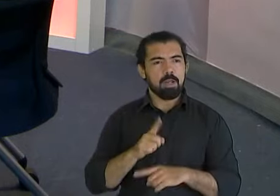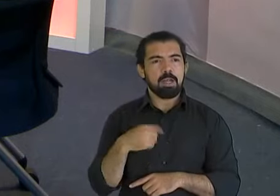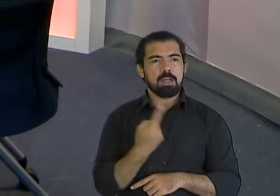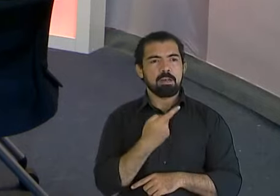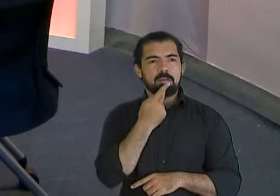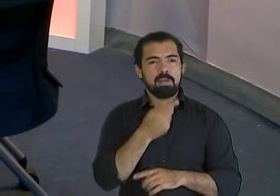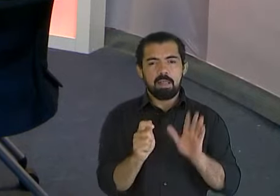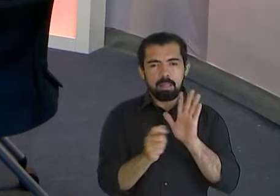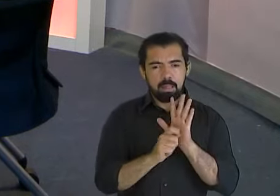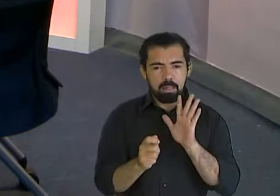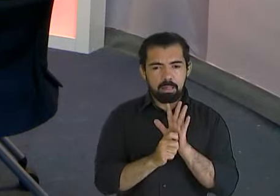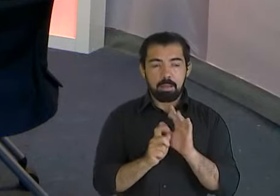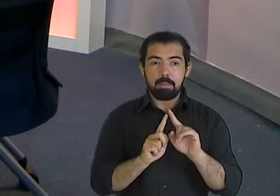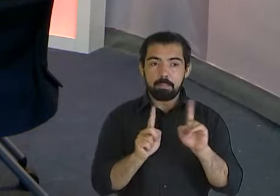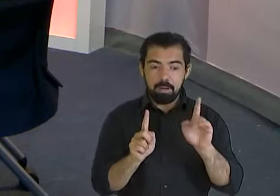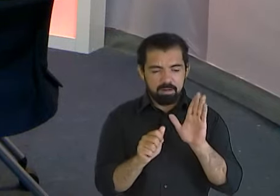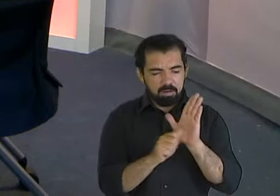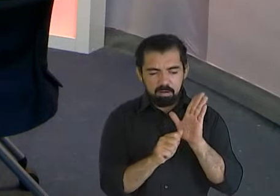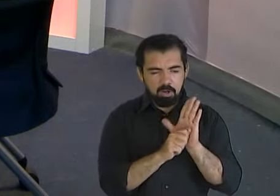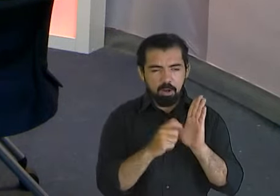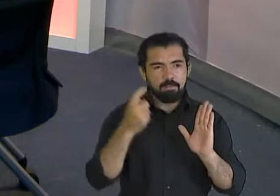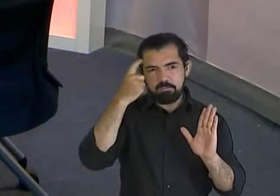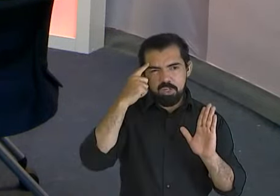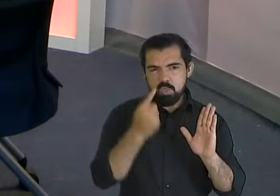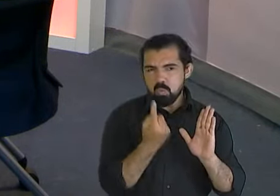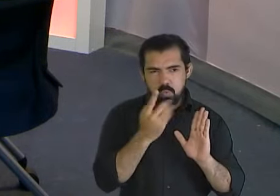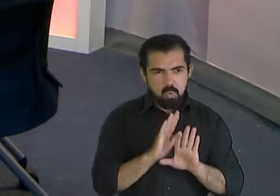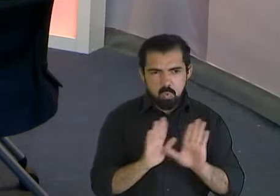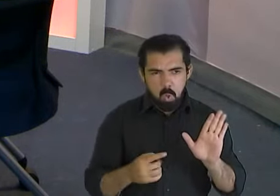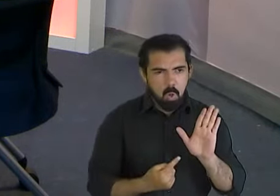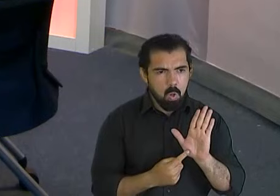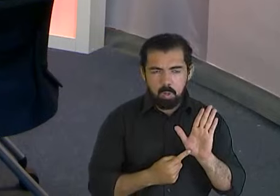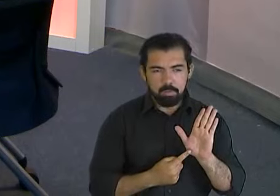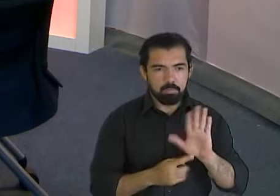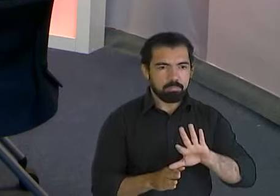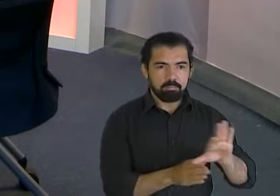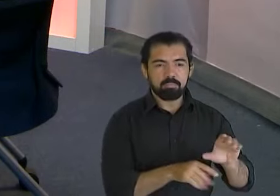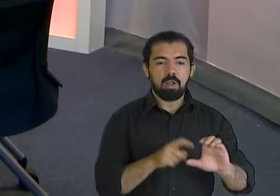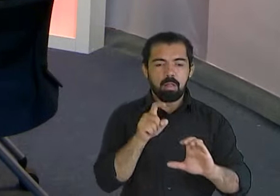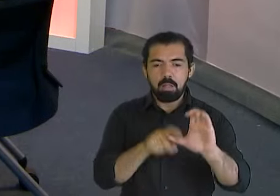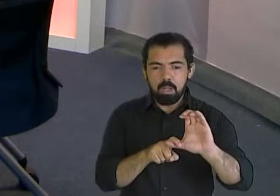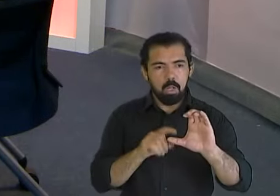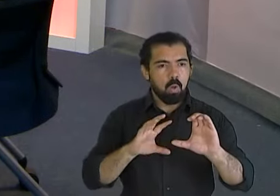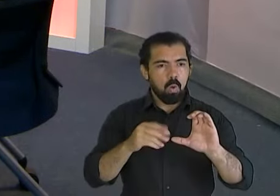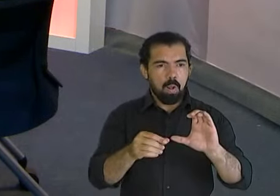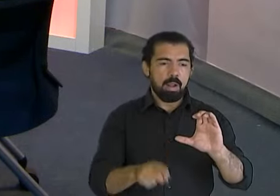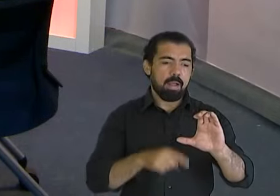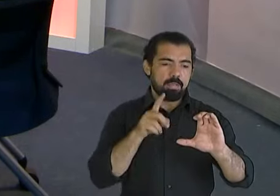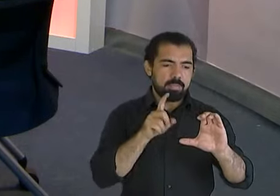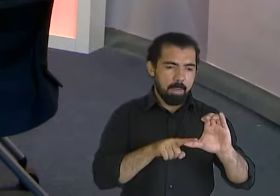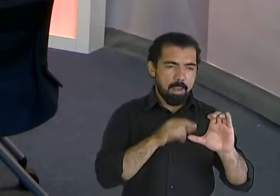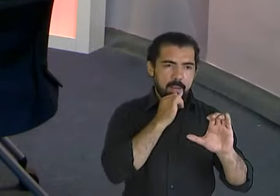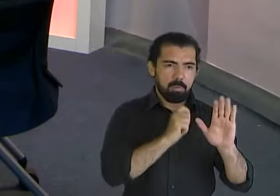química, também tem mães que sofrem ali dessa questão da dependência, né? Como um todo. né? Então pode ser um meio também